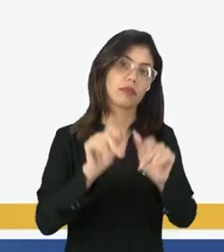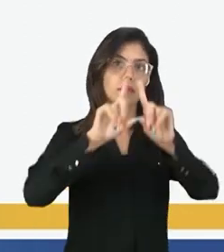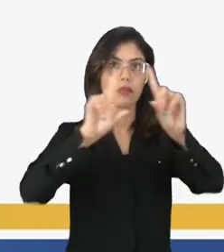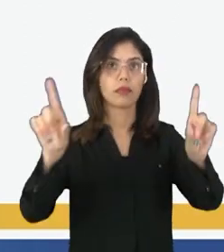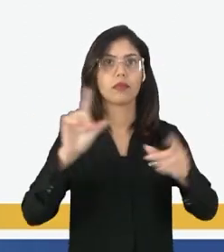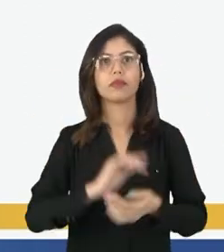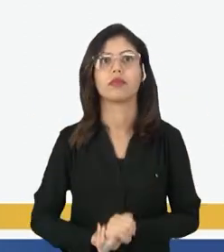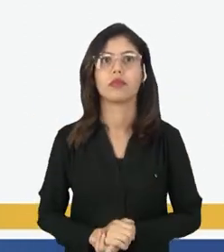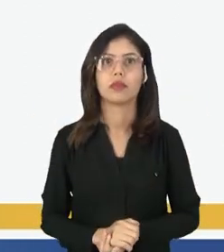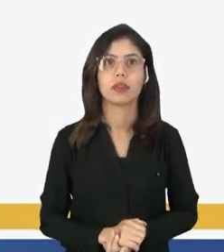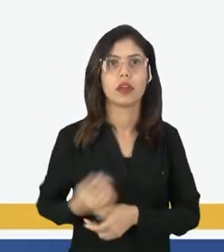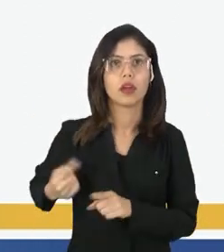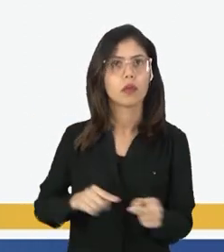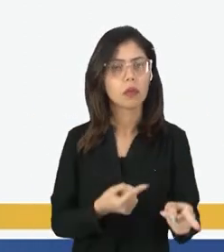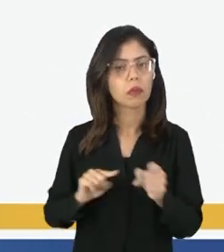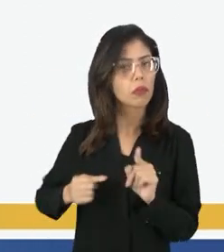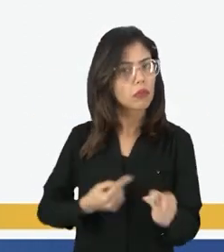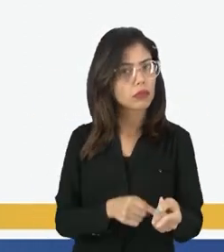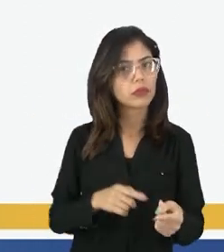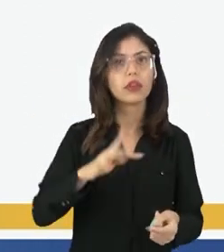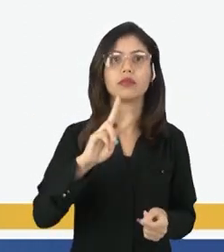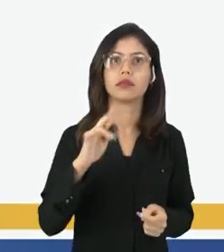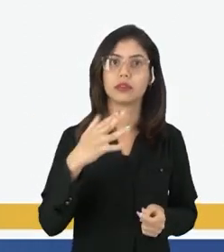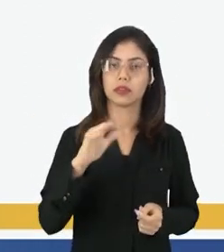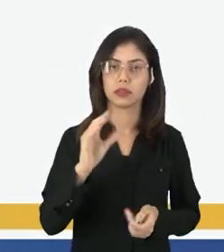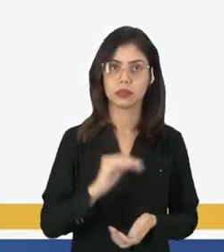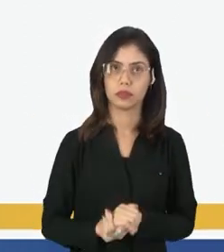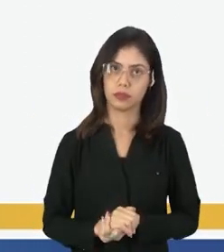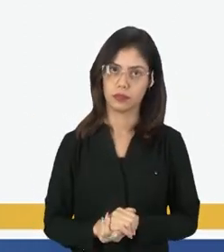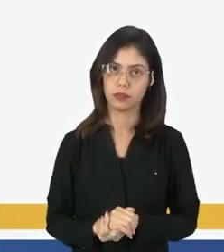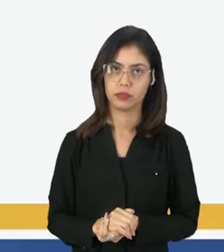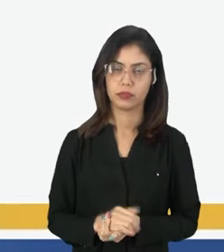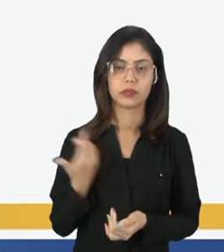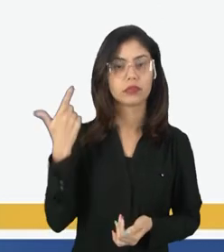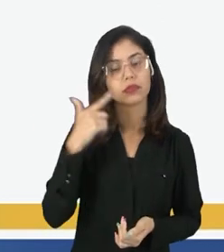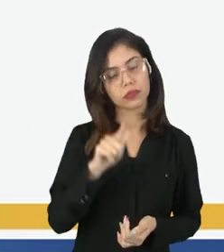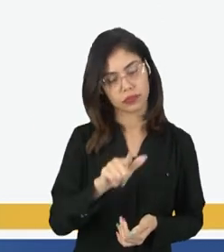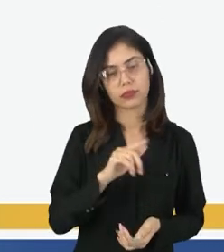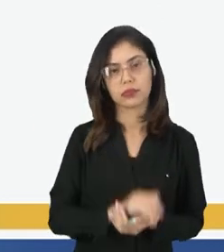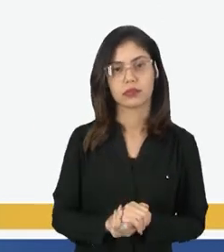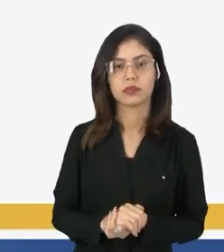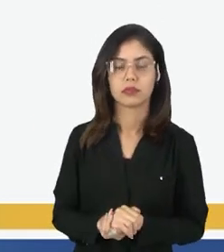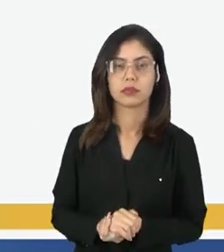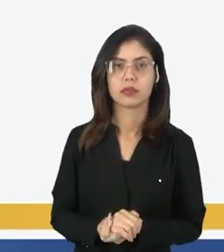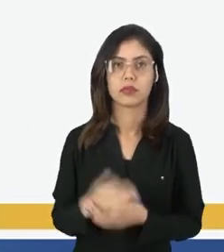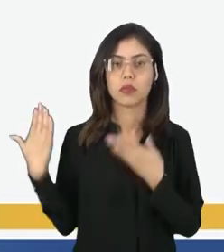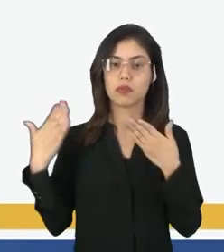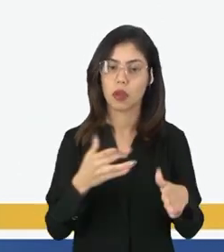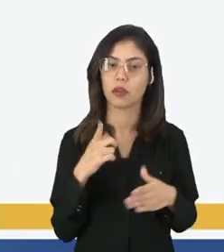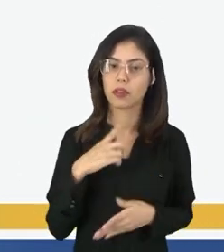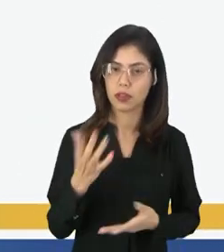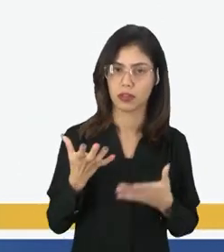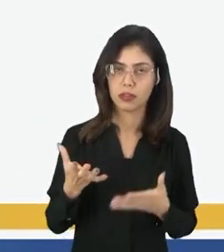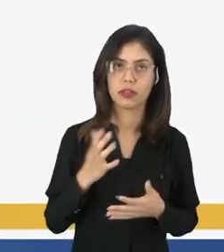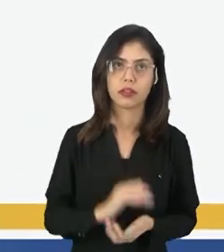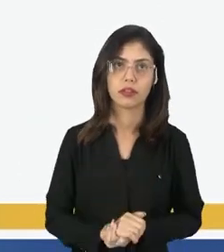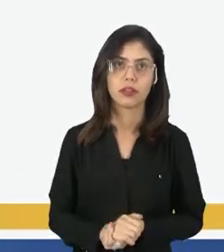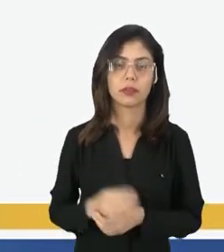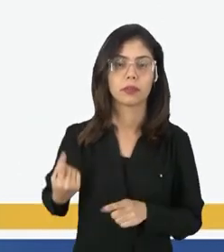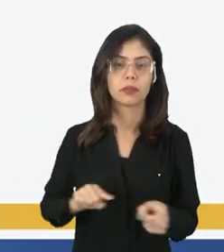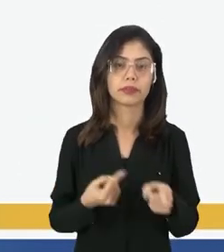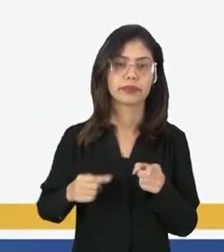voar até o céu e isso lhe causaria frustração por isso que aí ela conseguiu atingir seu objetivo né